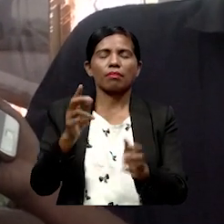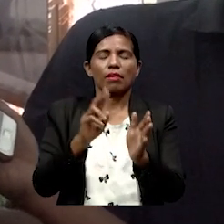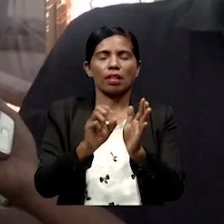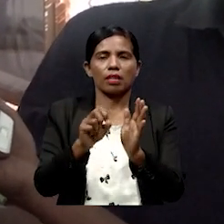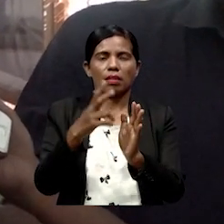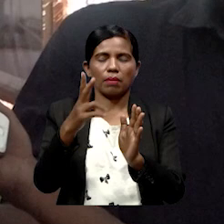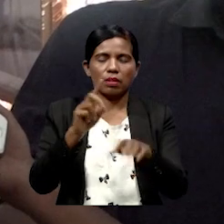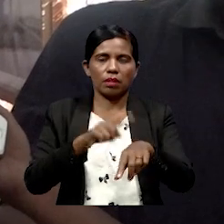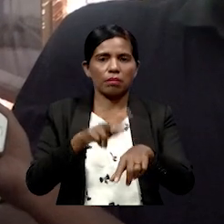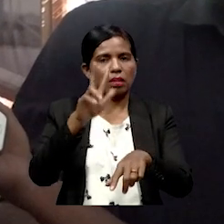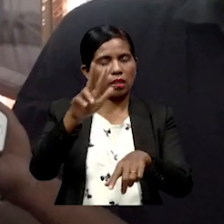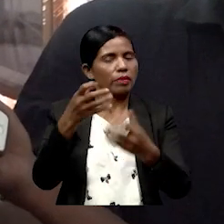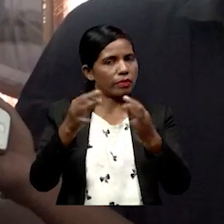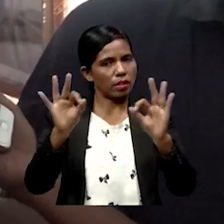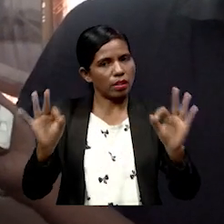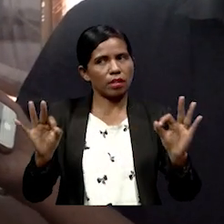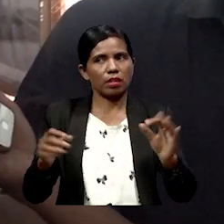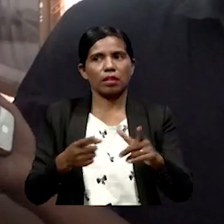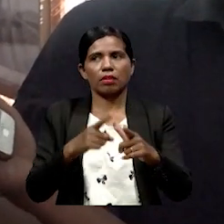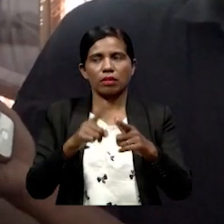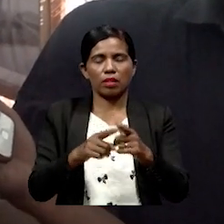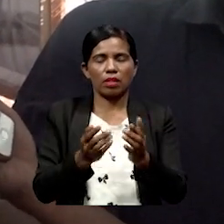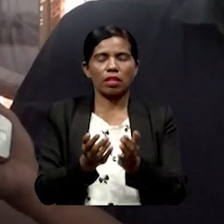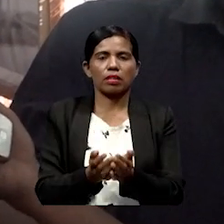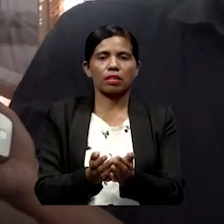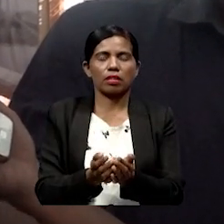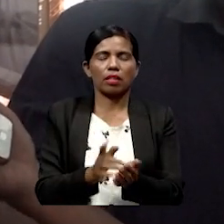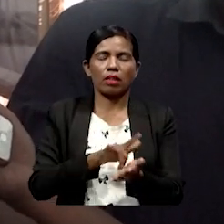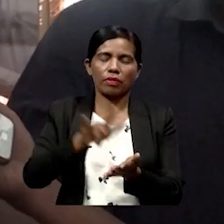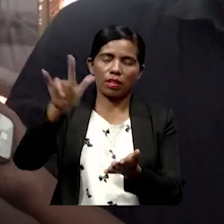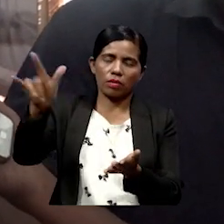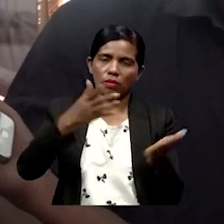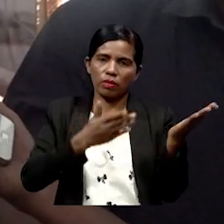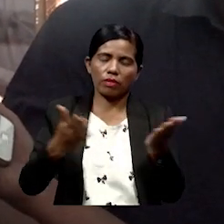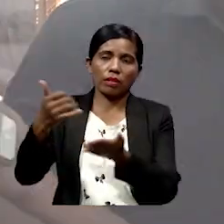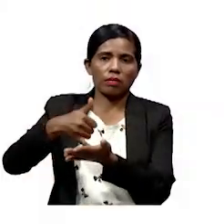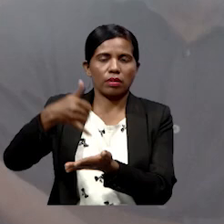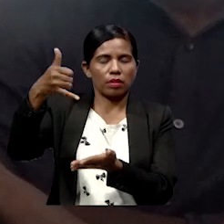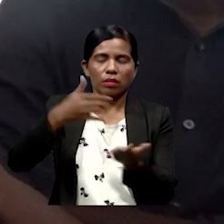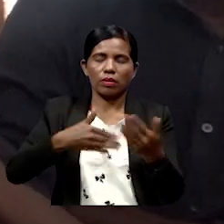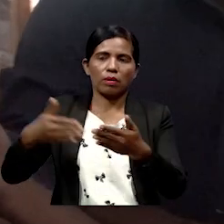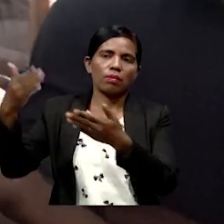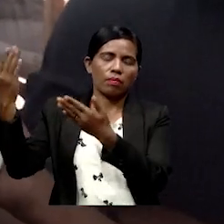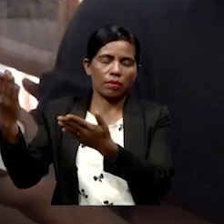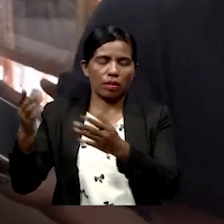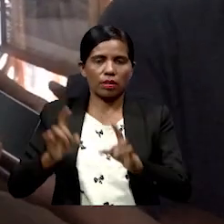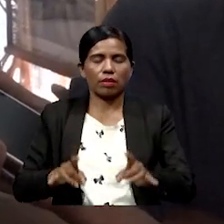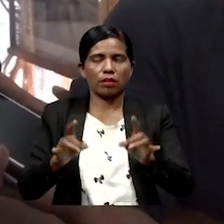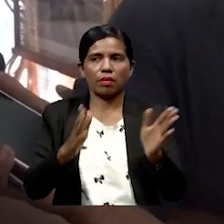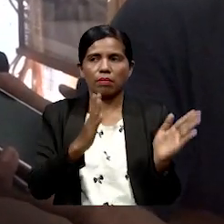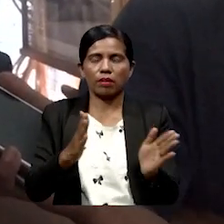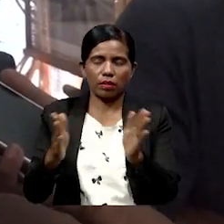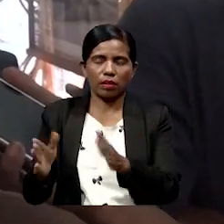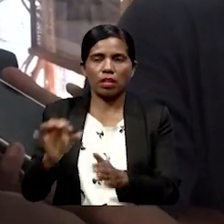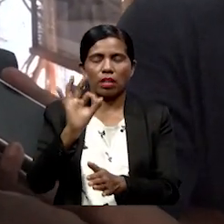tuktolo balo ramata e hotu avião tula fila fale taça né baquela sia Pacífico. Em termos de preparação né